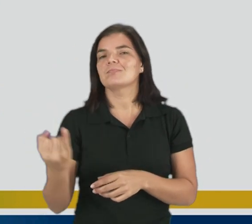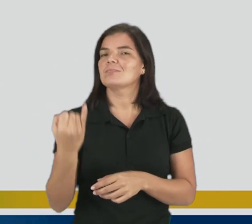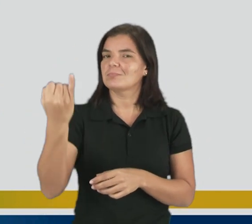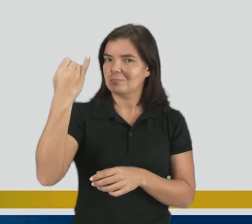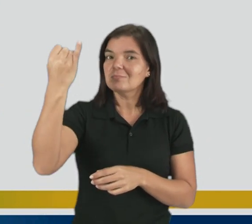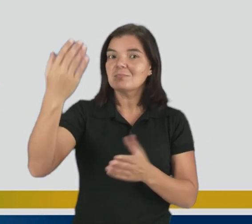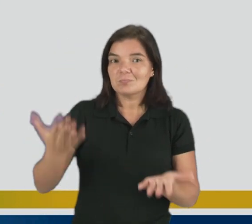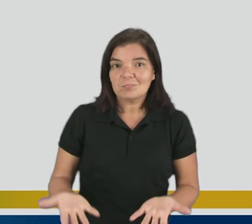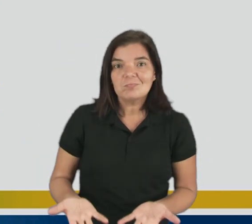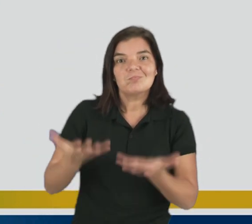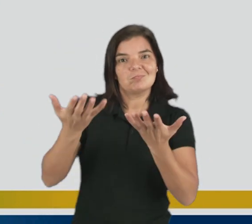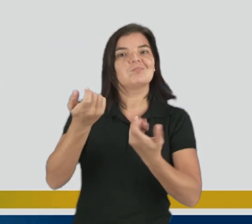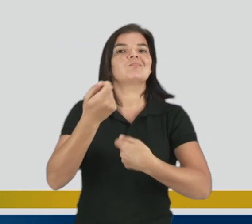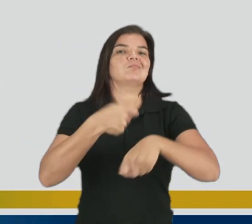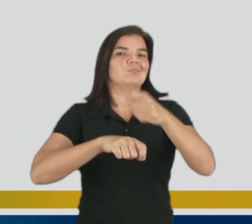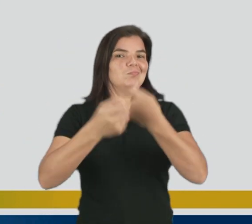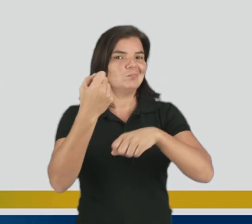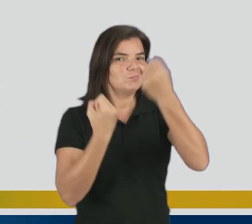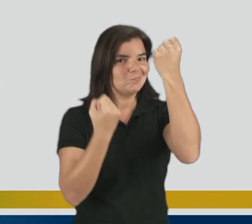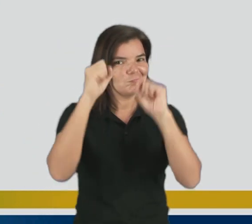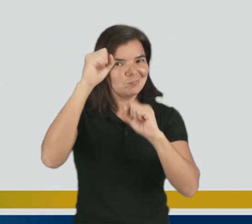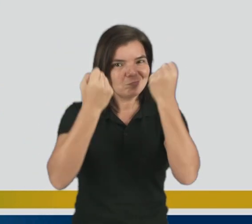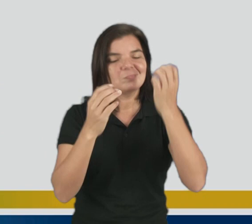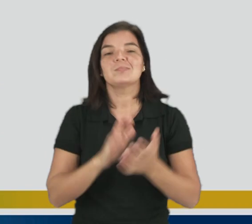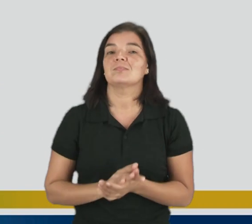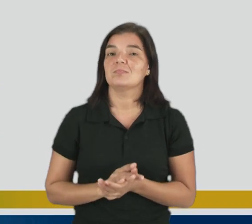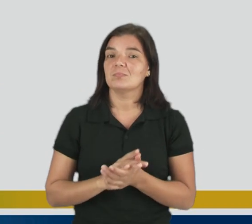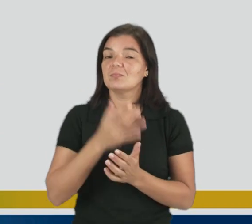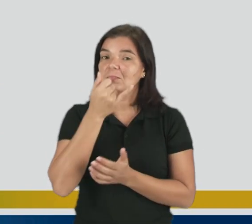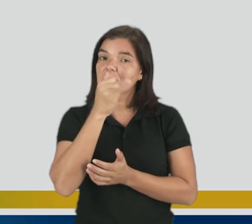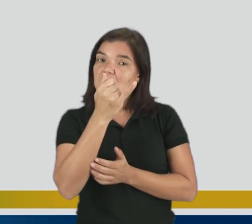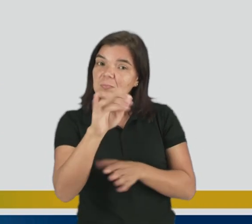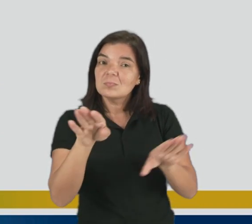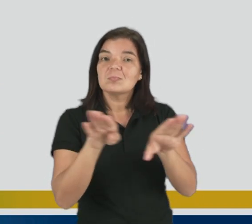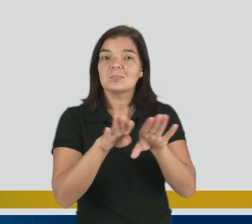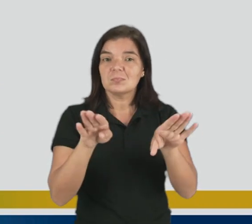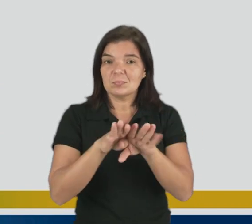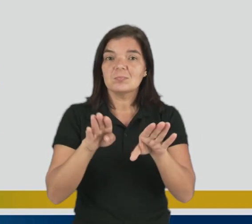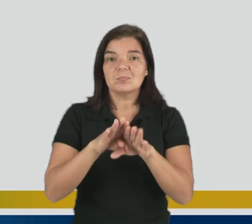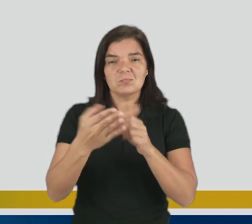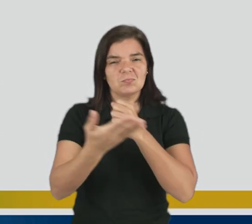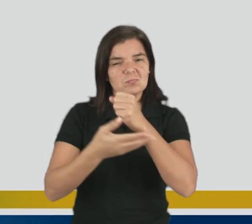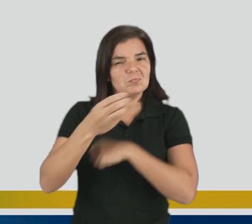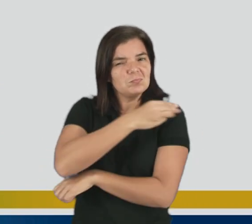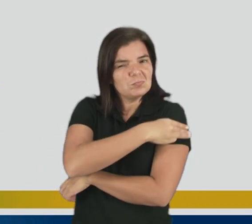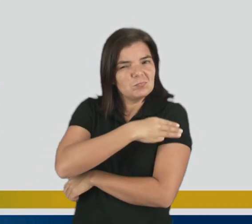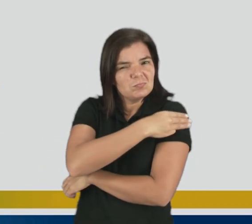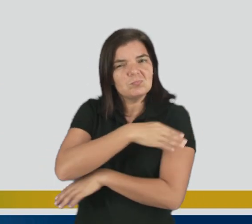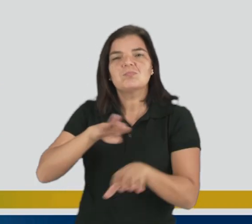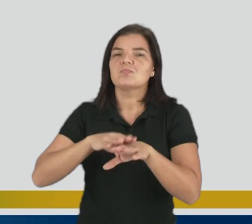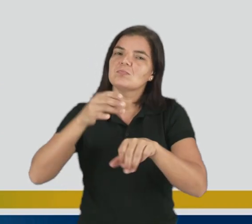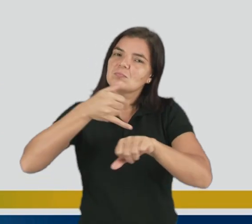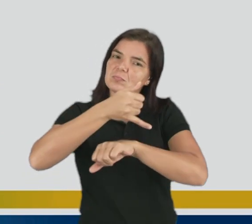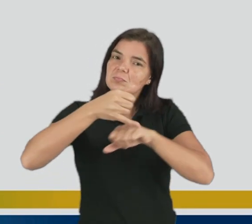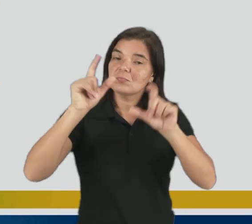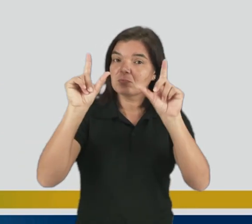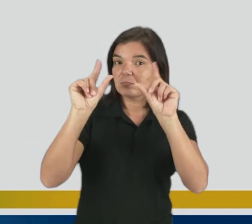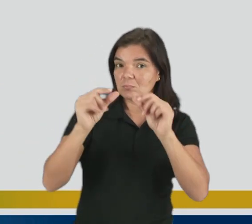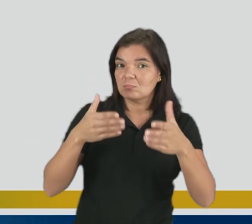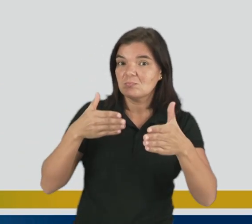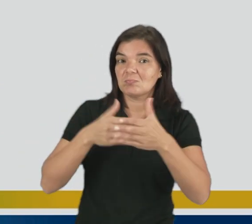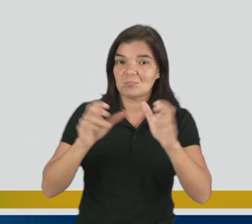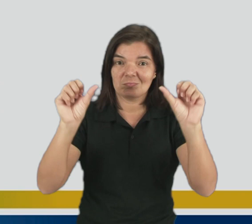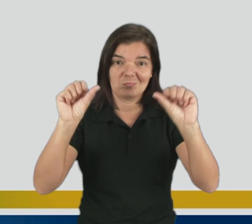para alavancar o progresso da indústria nacional. As energias alternativas à base de álcool e de óleo possuem menor